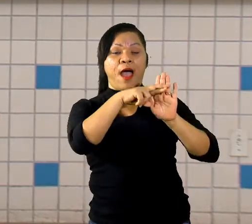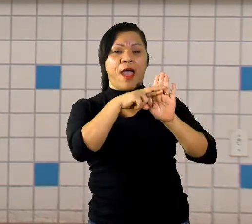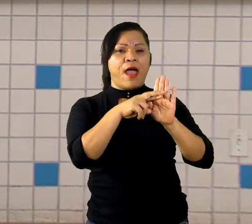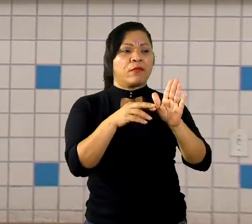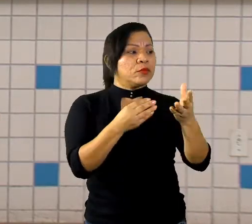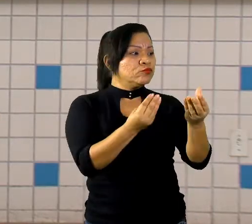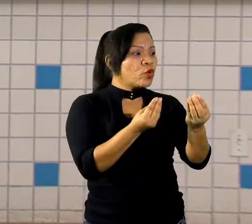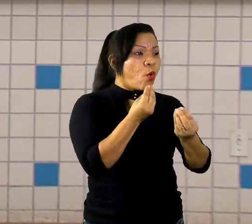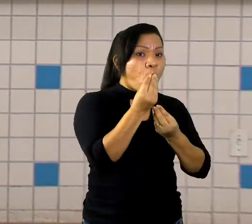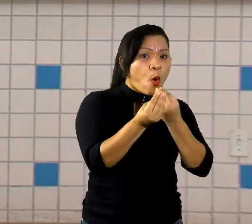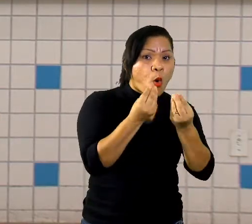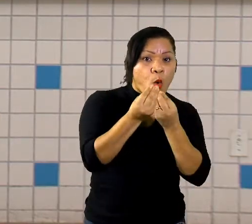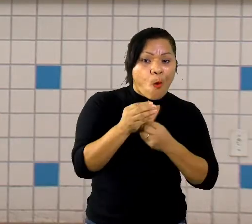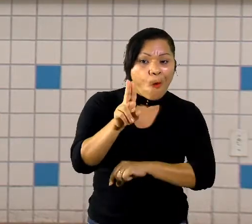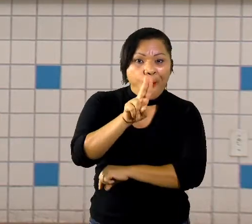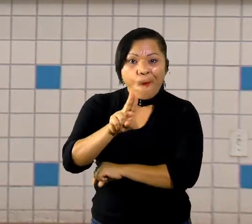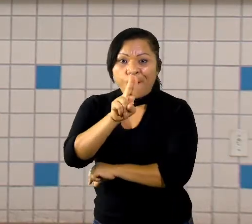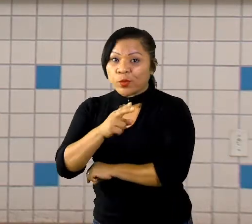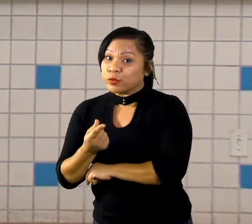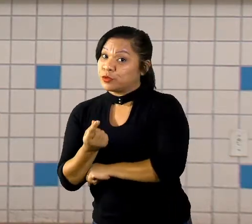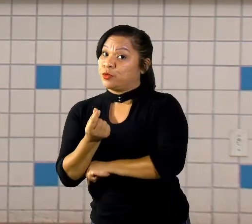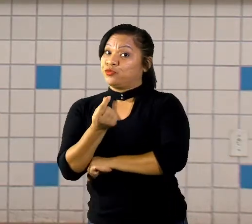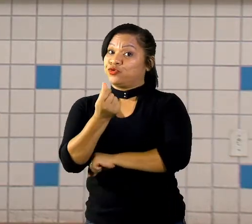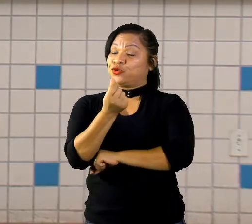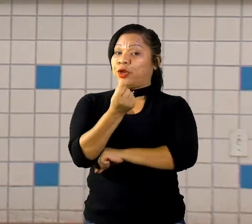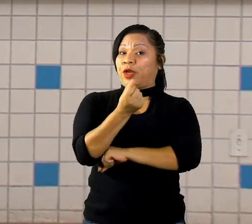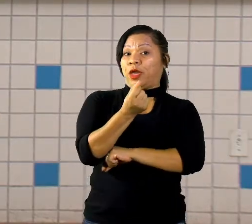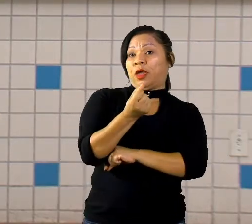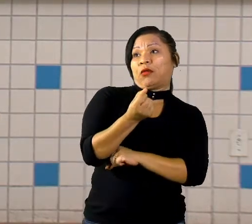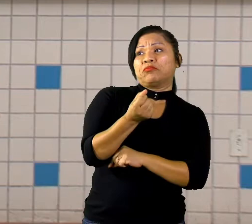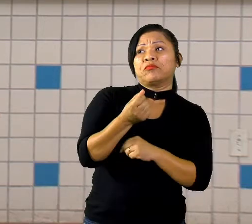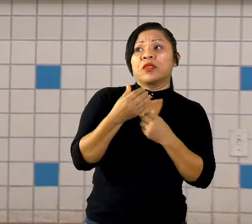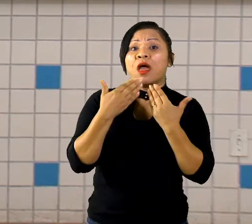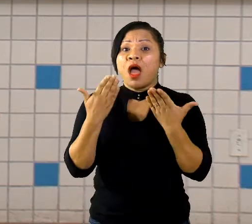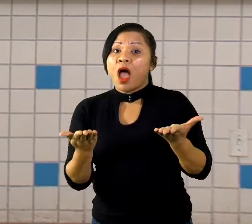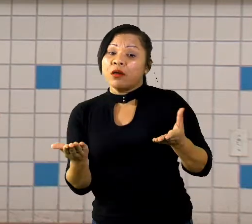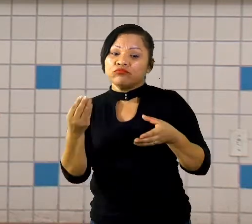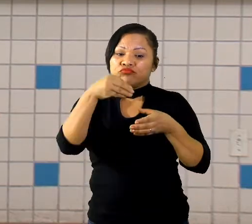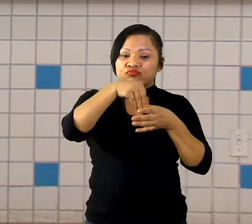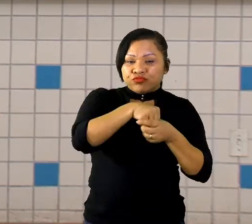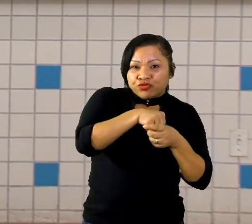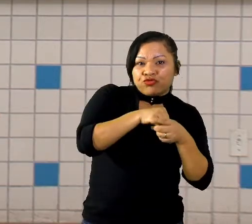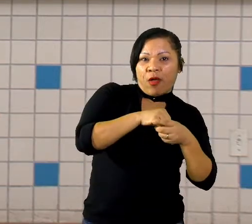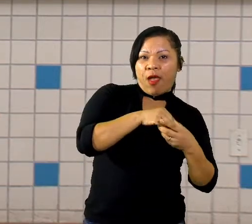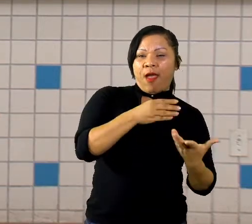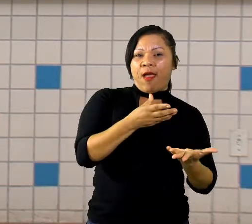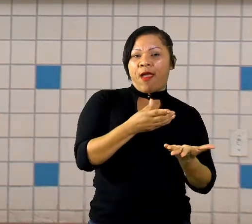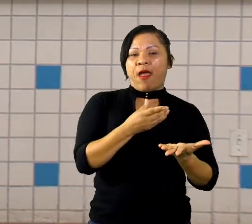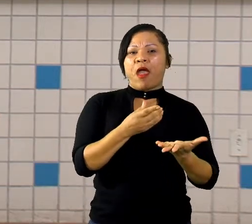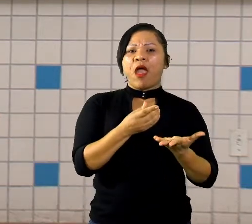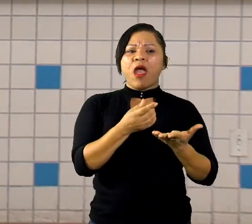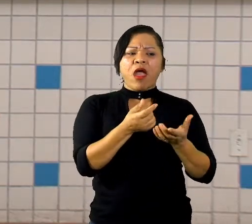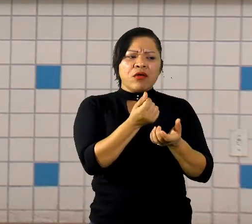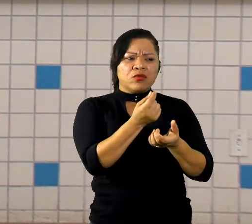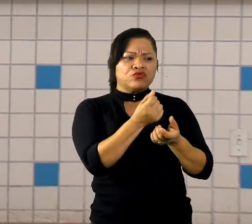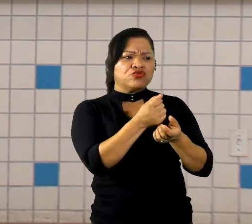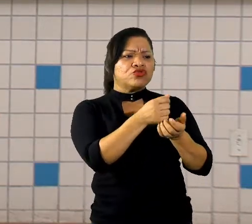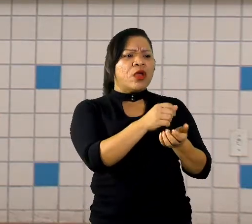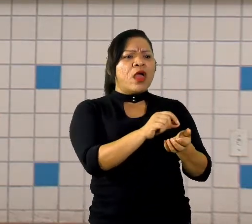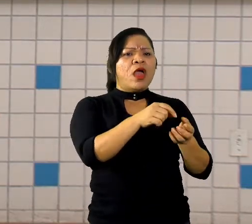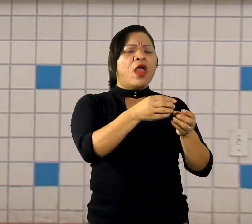você pode usar o dinheiro e, quando o dinheiro entra dentro do caixa, para onde ele deve ser